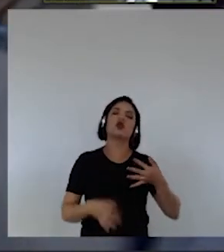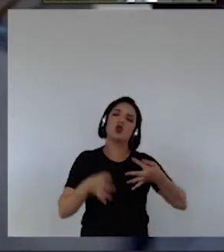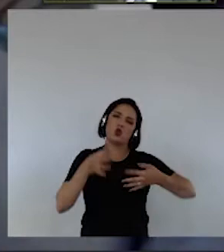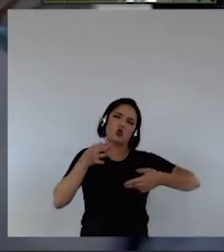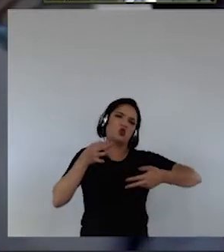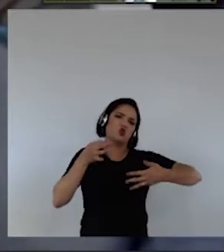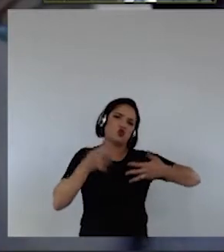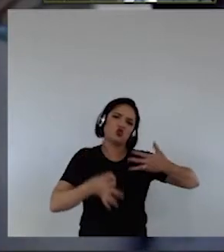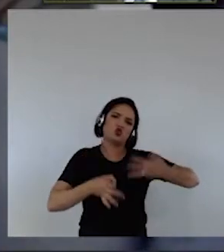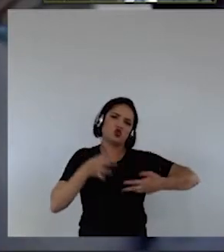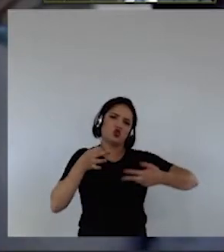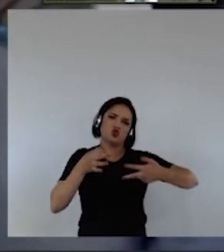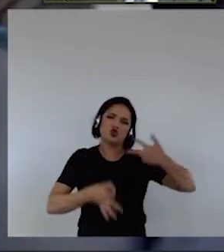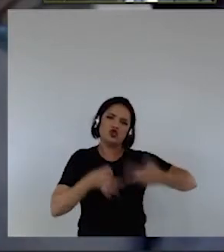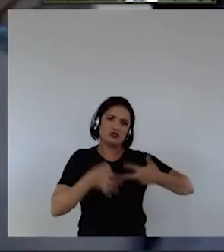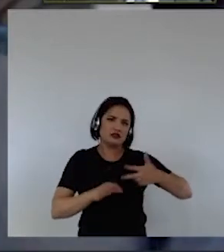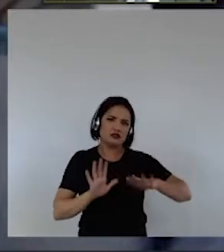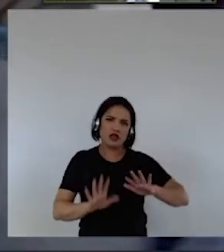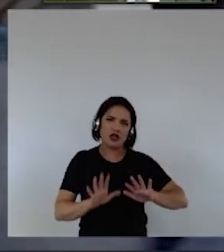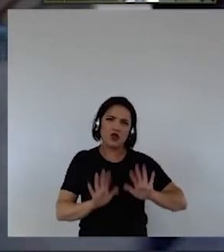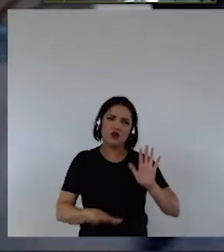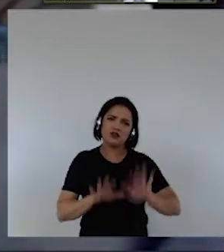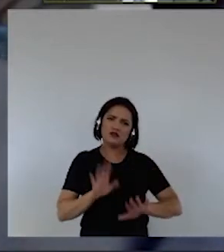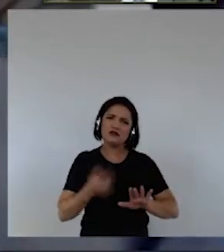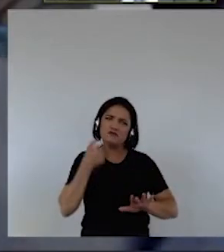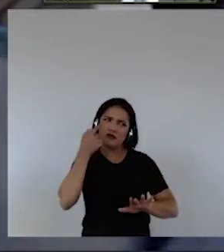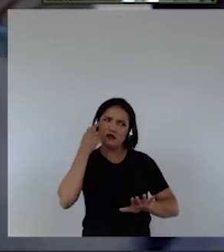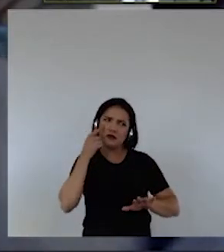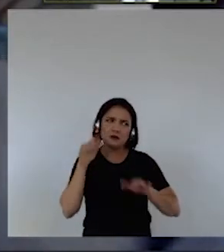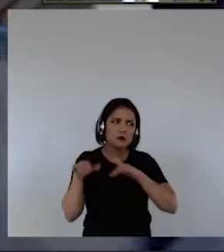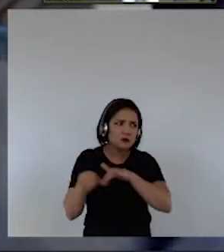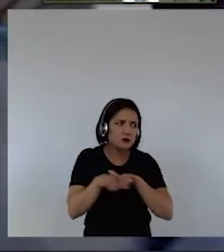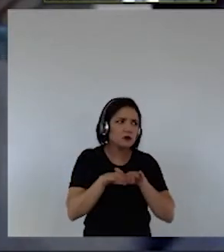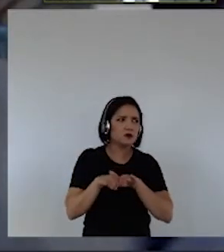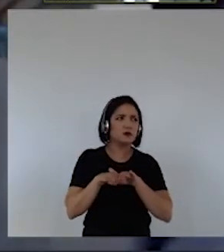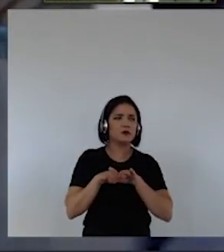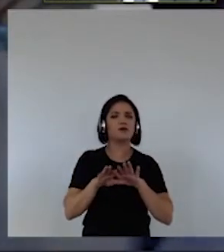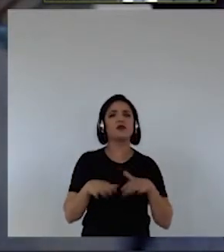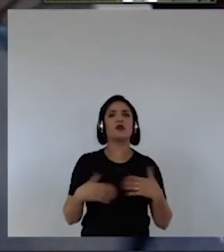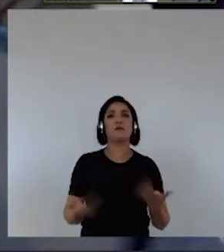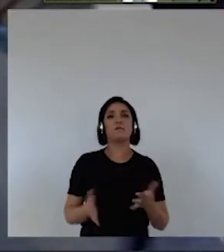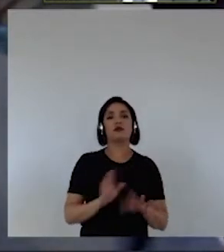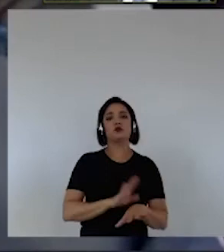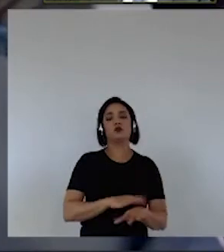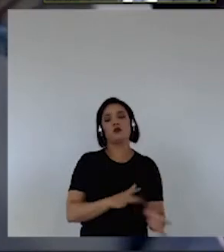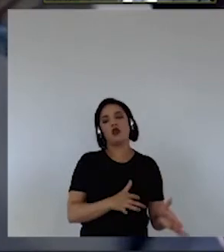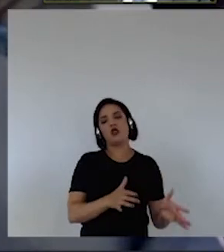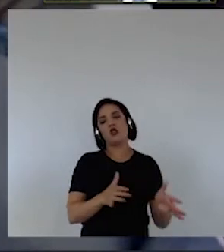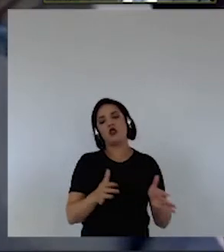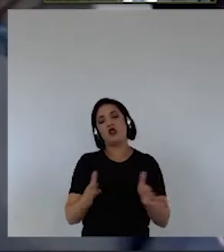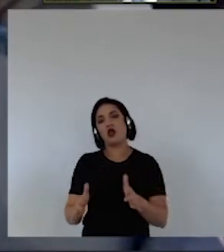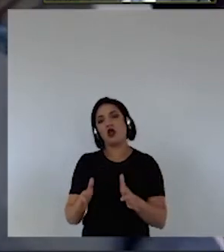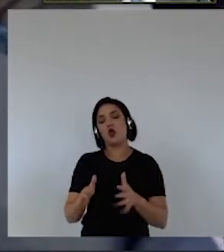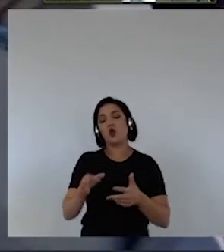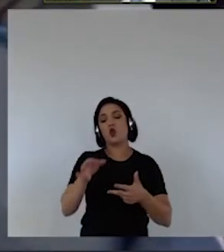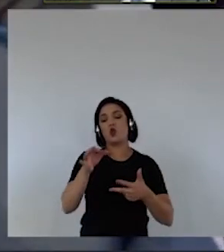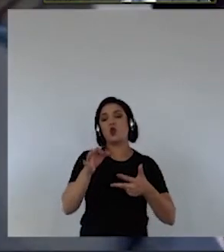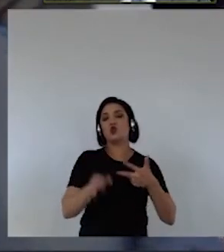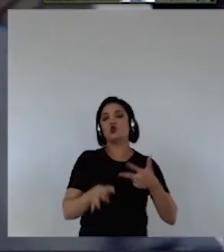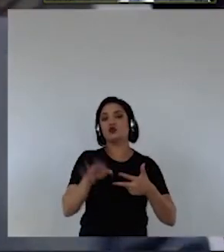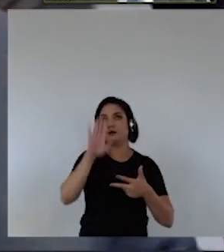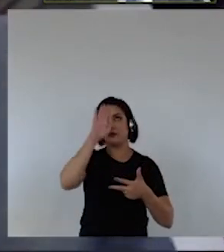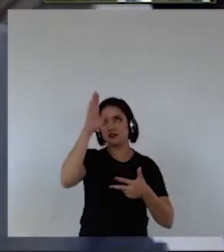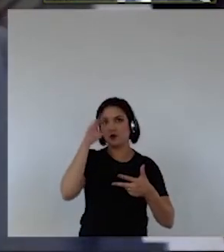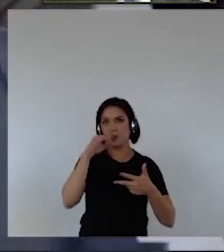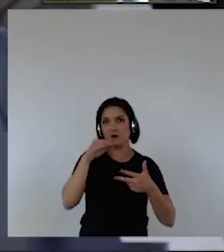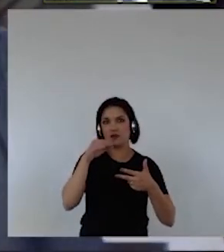ser tão técnico e julgar muito com base na equidade. A longo prazo, o Poder Judiciário, principalmente o